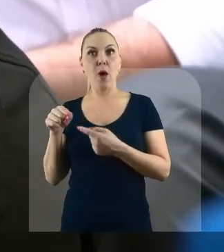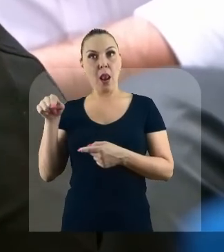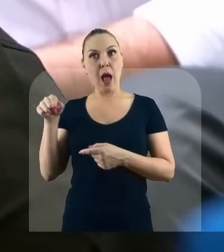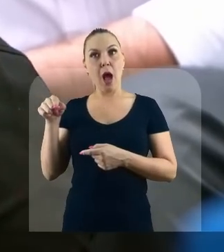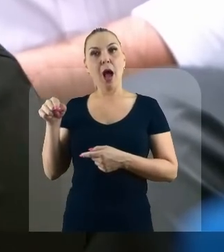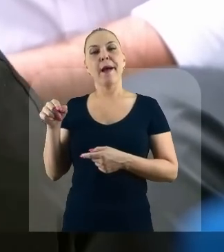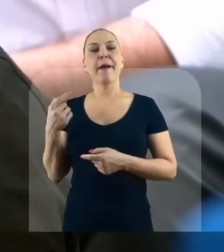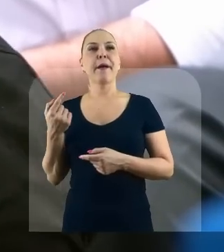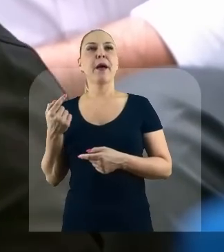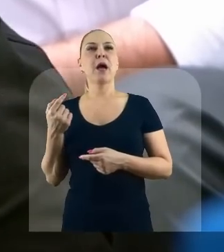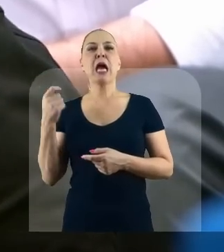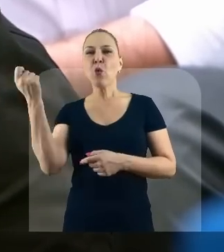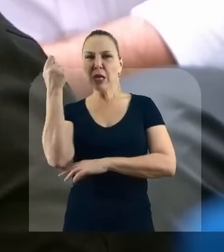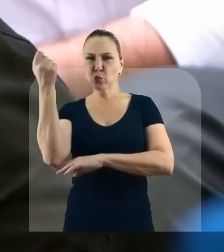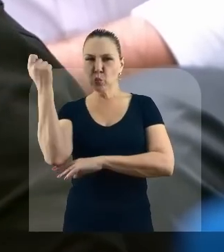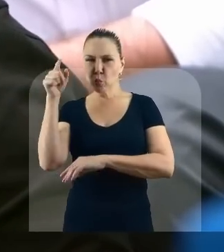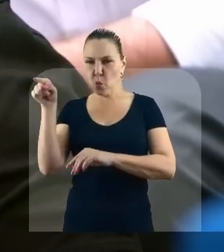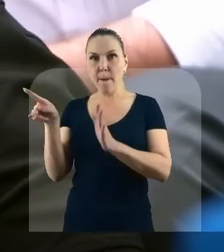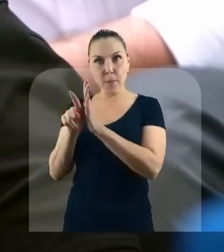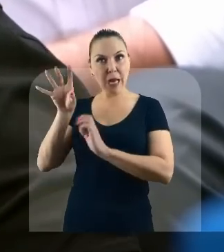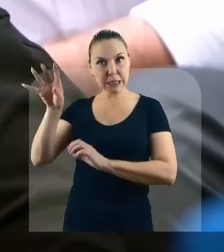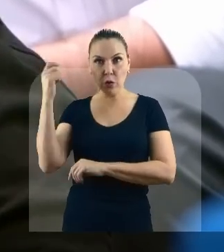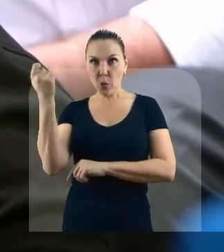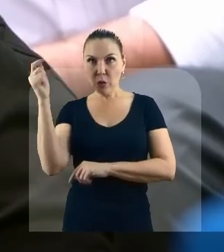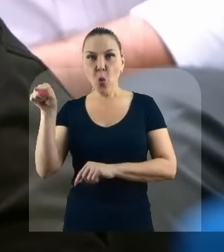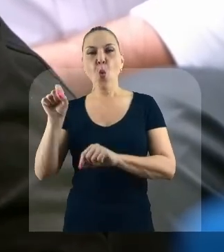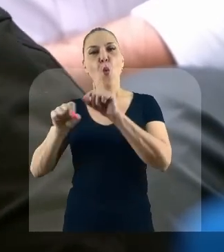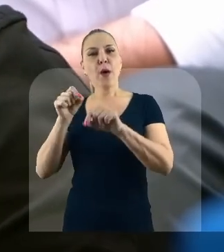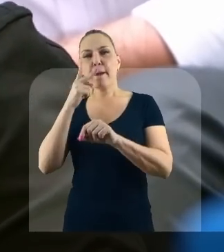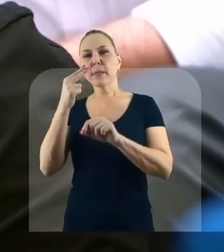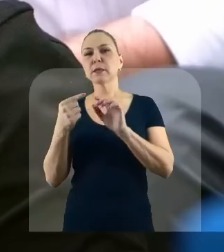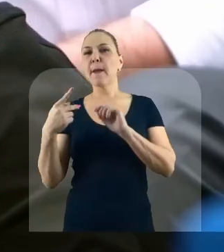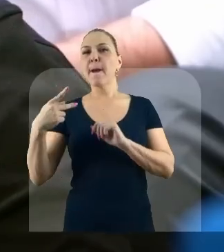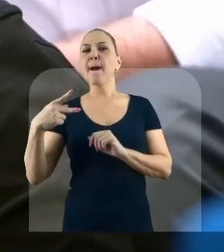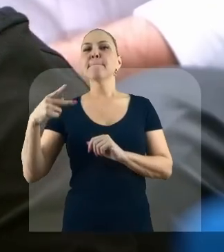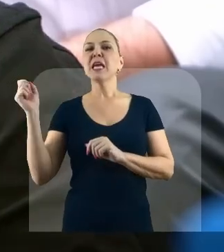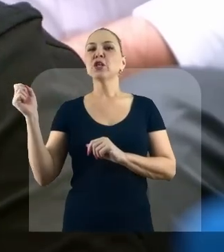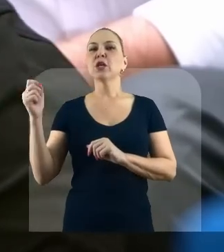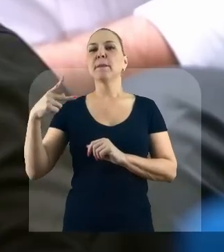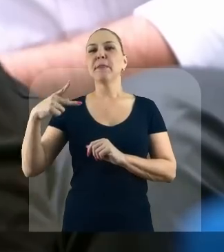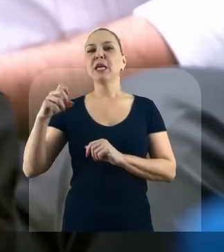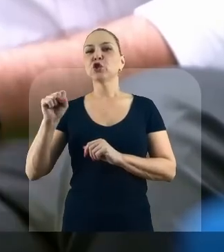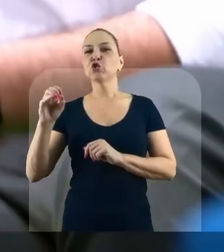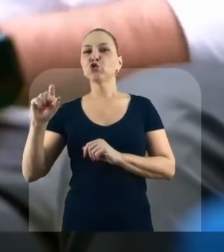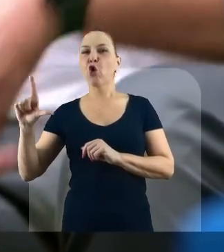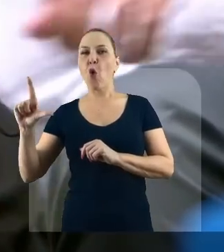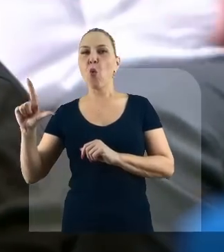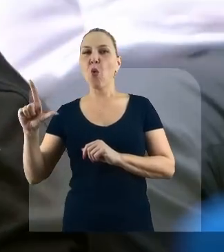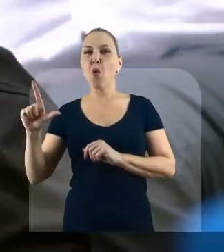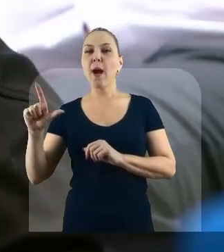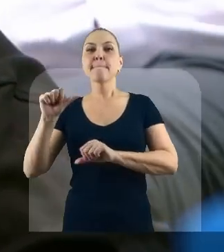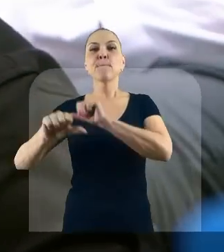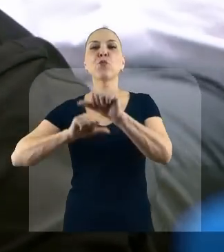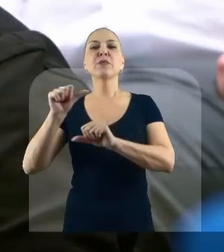a bancada do PSOL, ela tá planejando apresentar um projeto de lei para mudar o nosso hino. O nosso